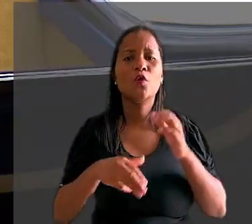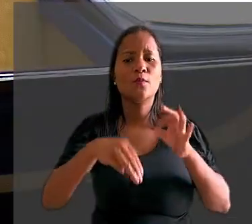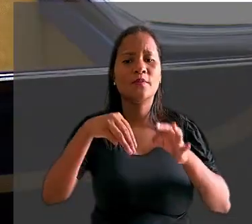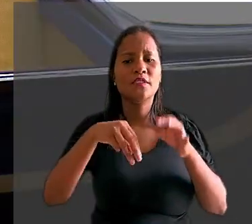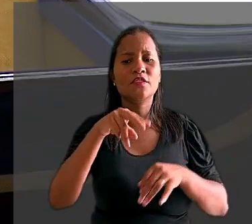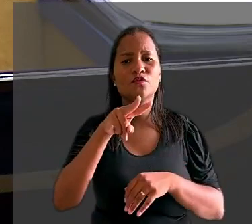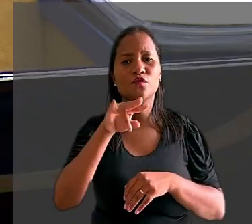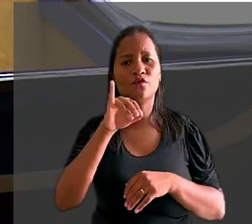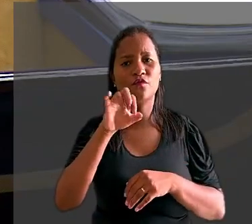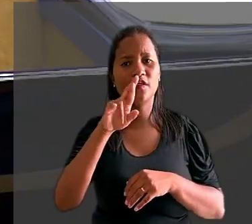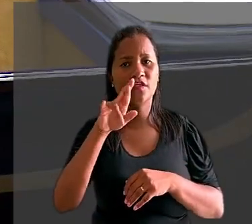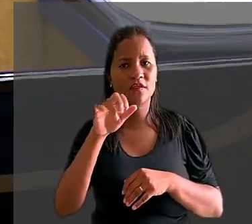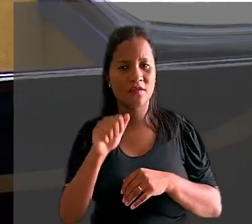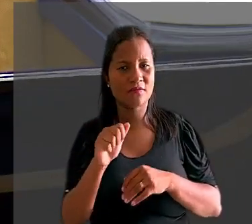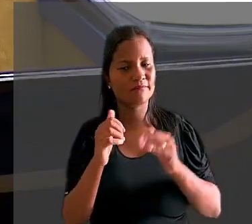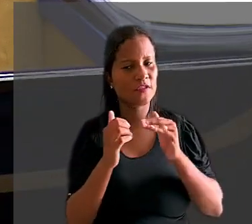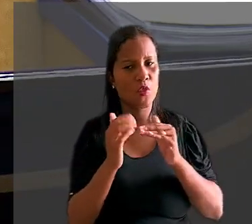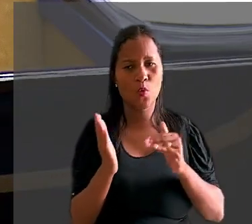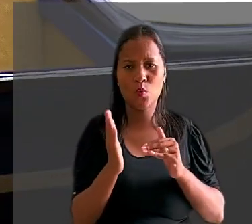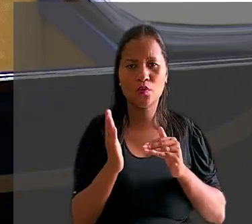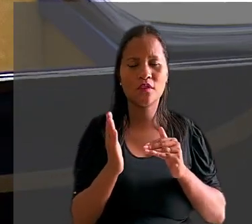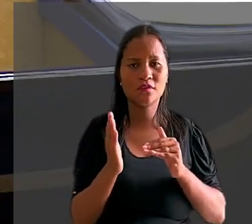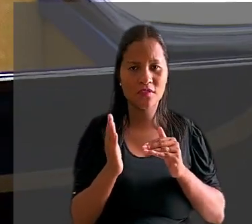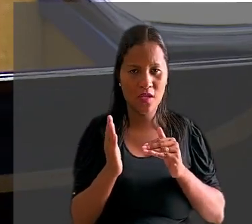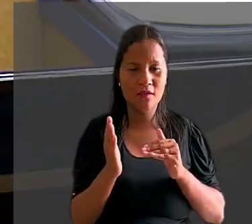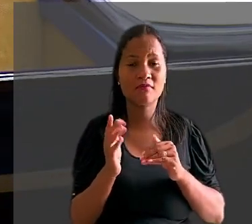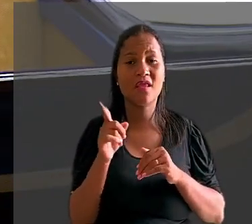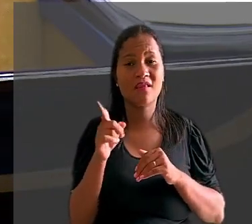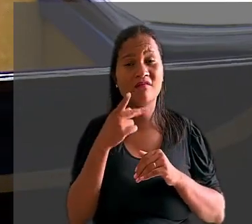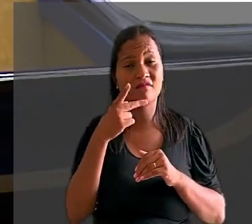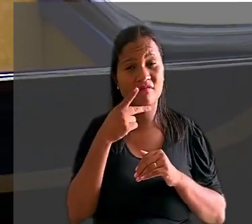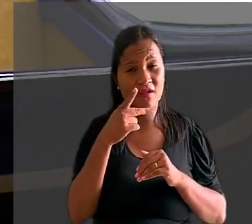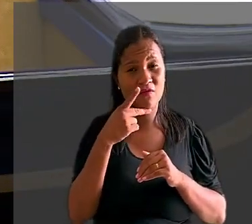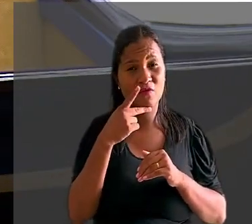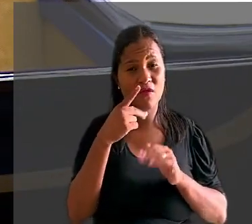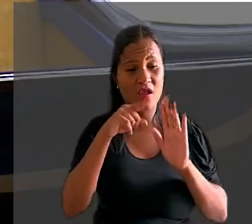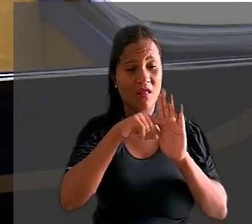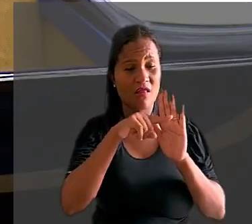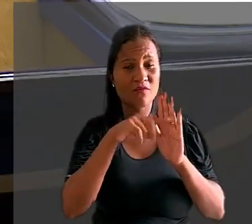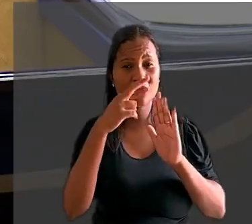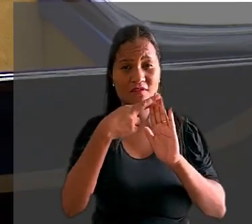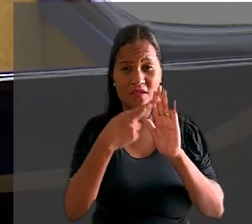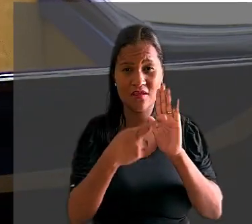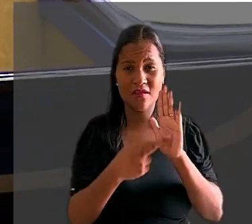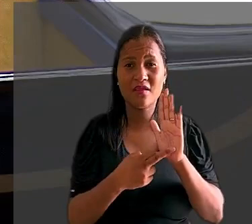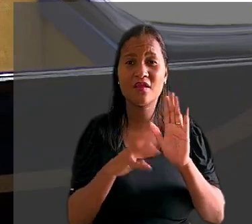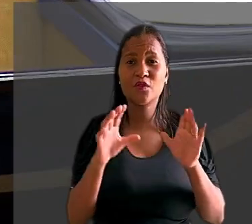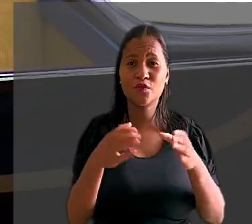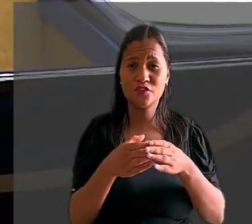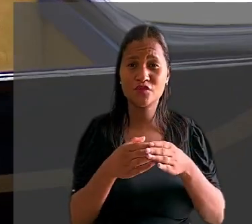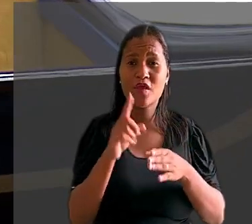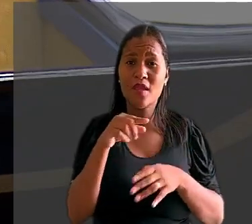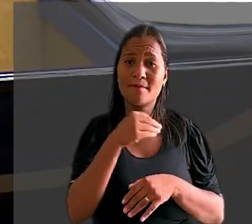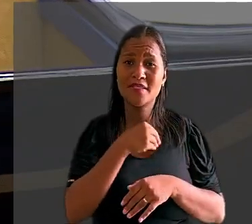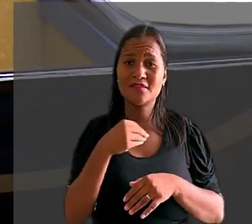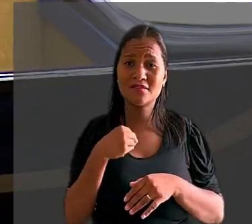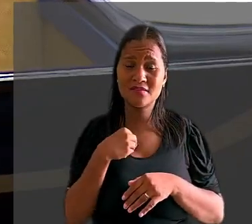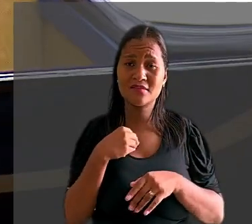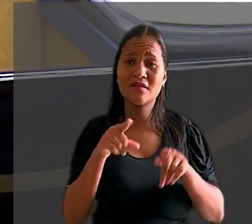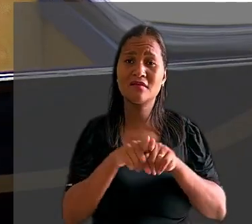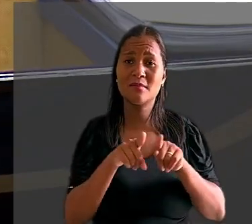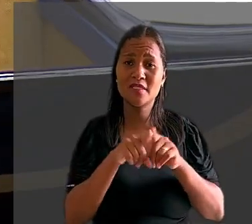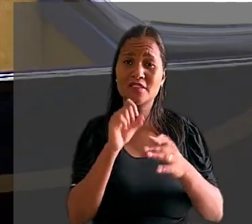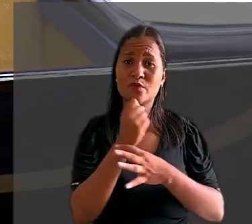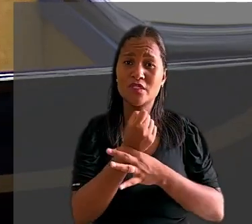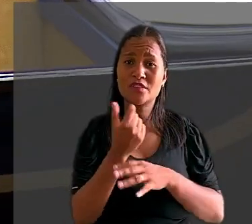ministro Vieira de Mello Filho abriu divergência. Segundo ele, a cláusula da norma coletiva trata de medicina e